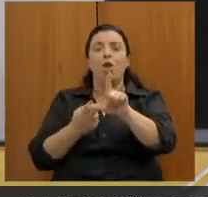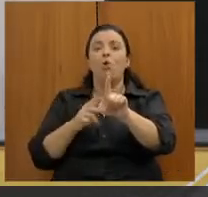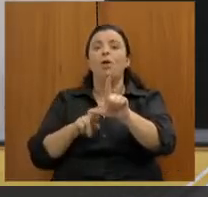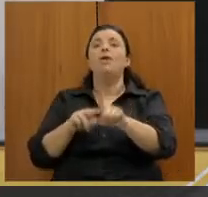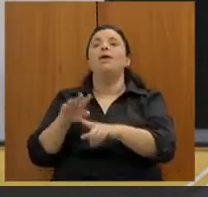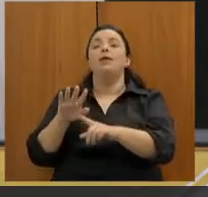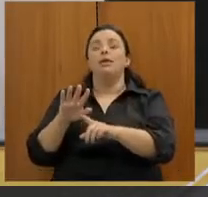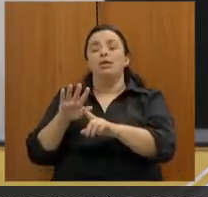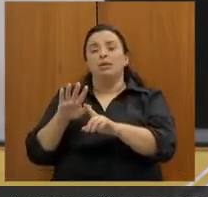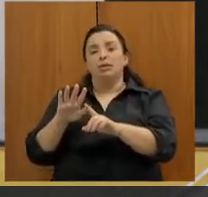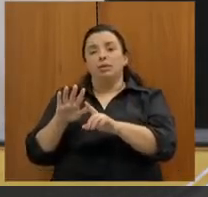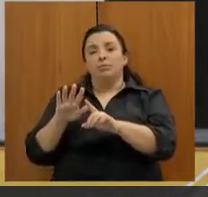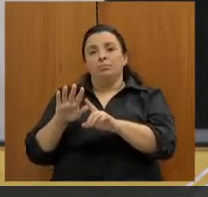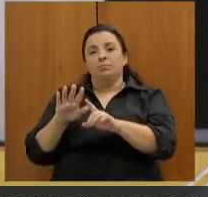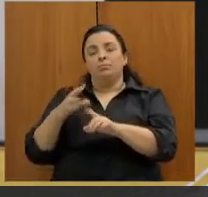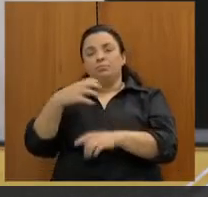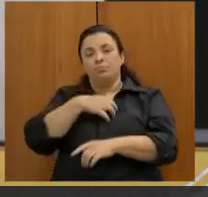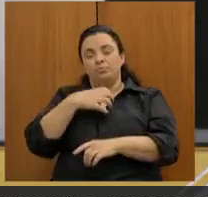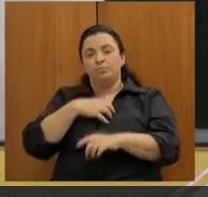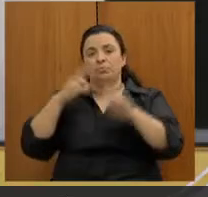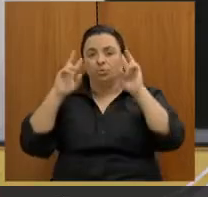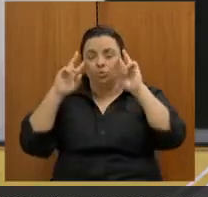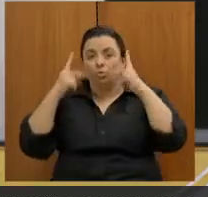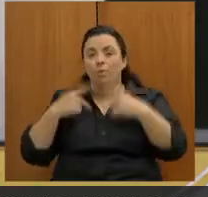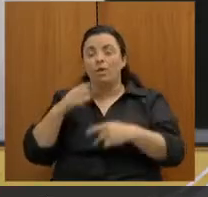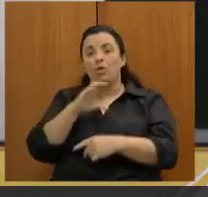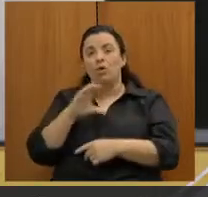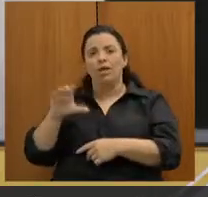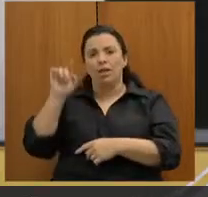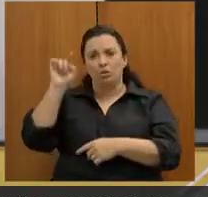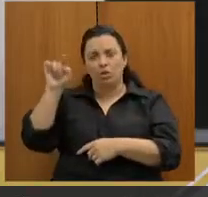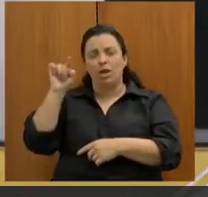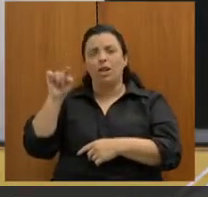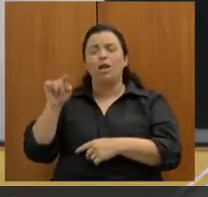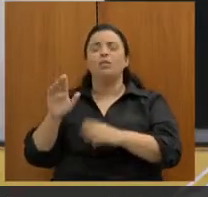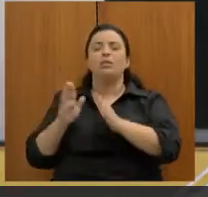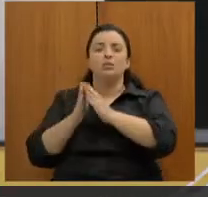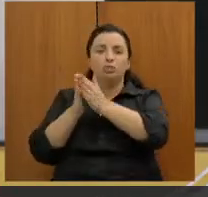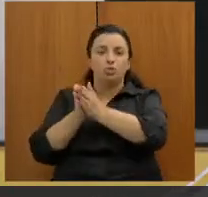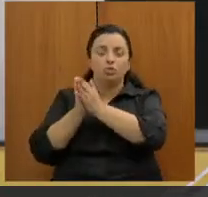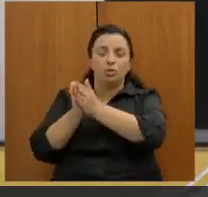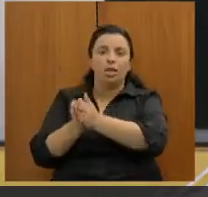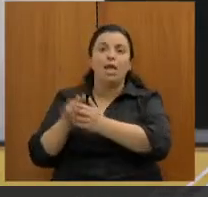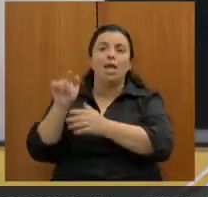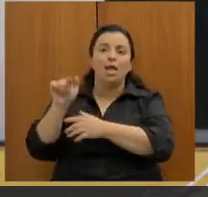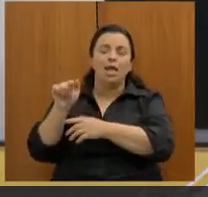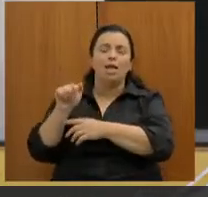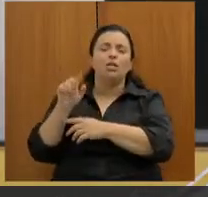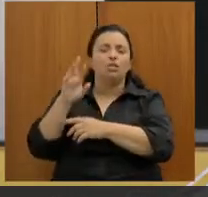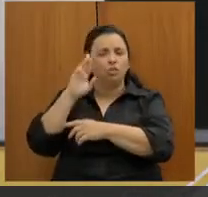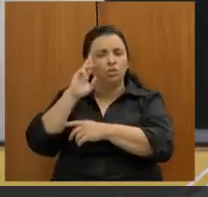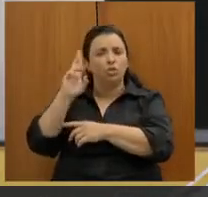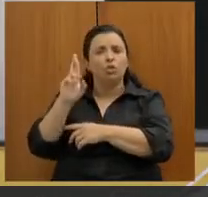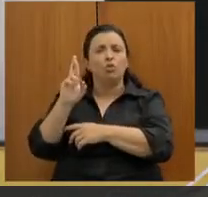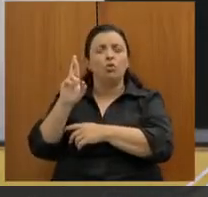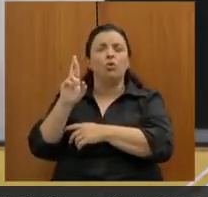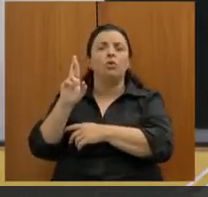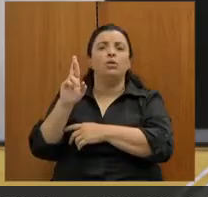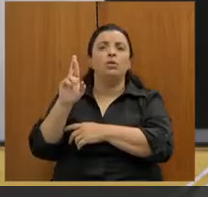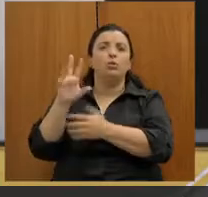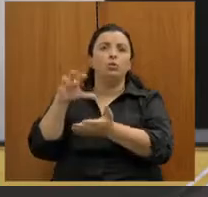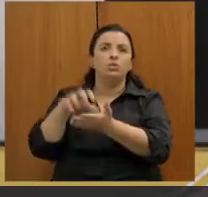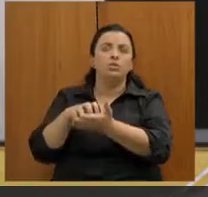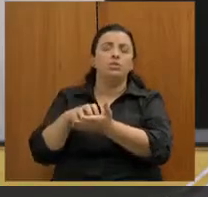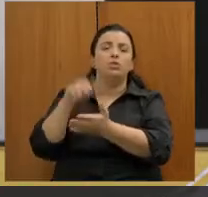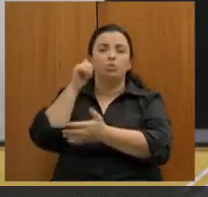a violência contra as mulheres alto Jequitinhonha direção Estadual da União Brasileira de mulheres de Minas Gerais um prazer